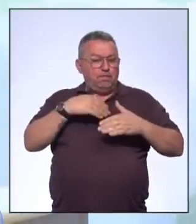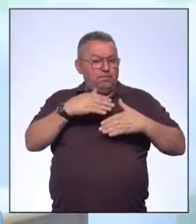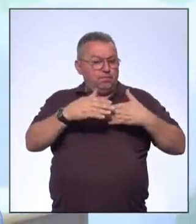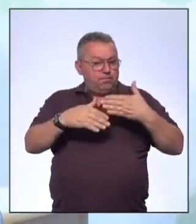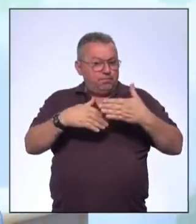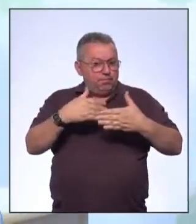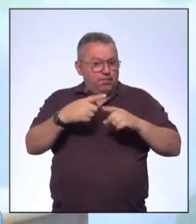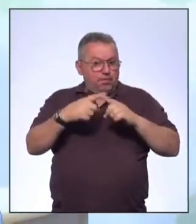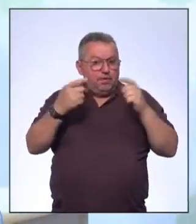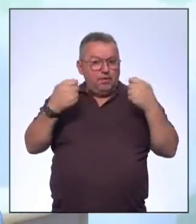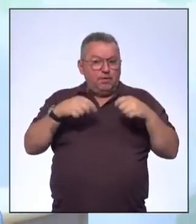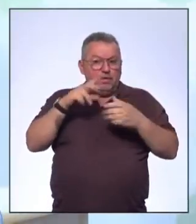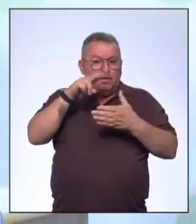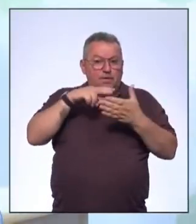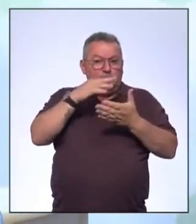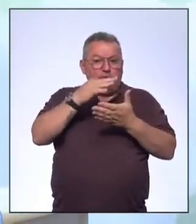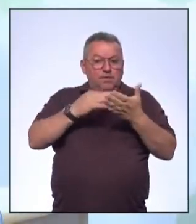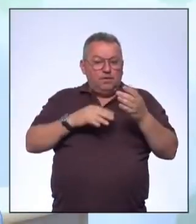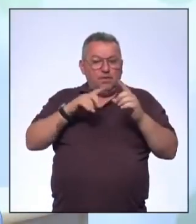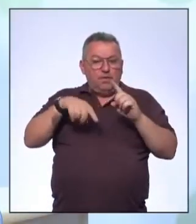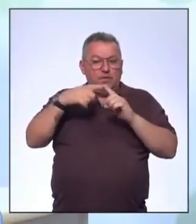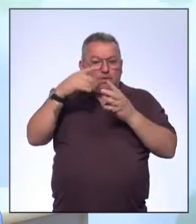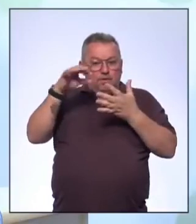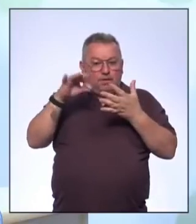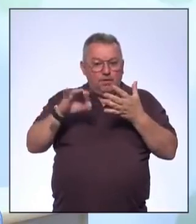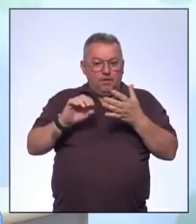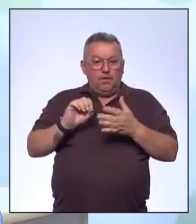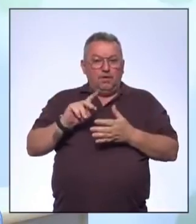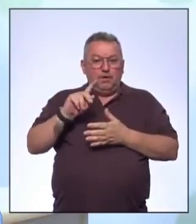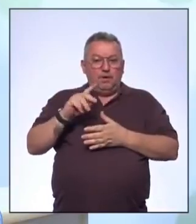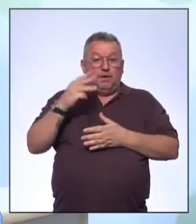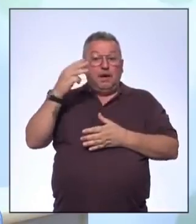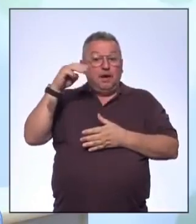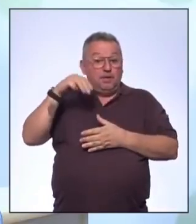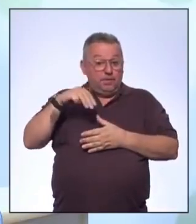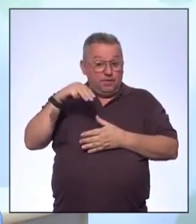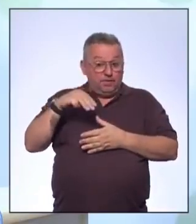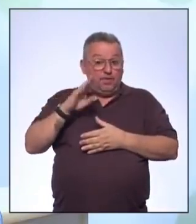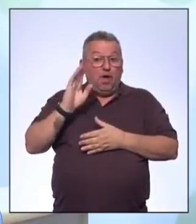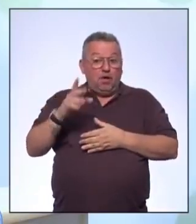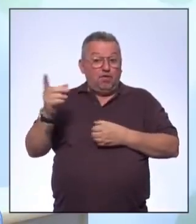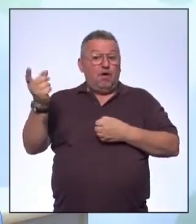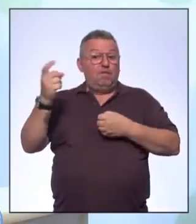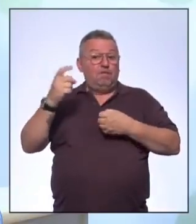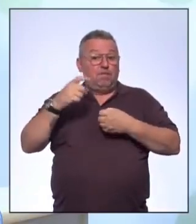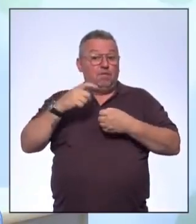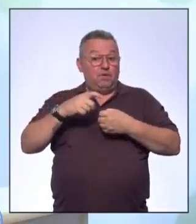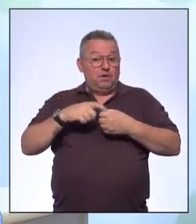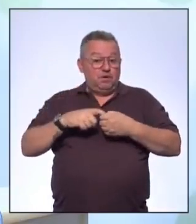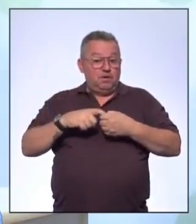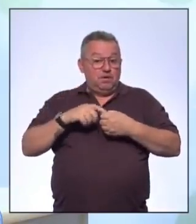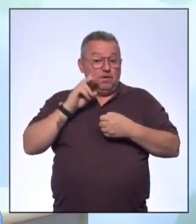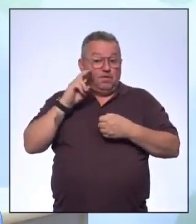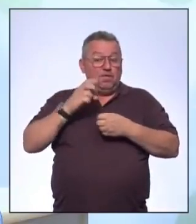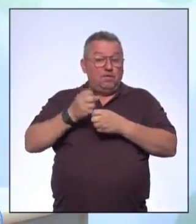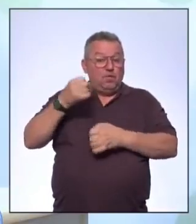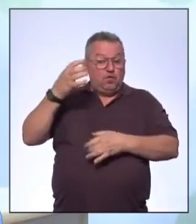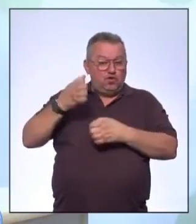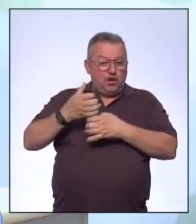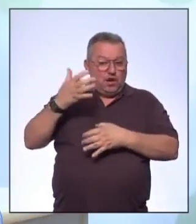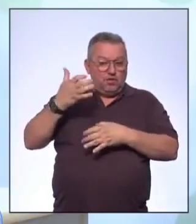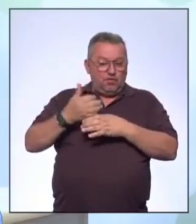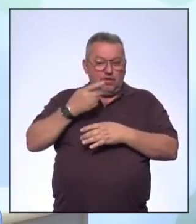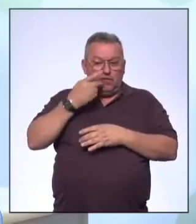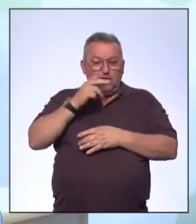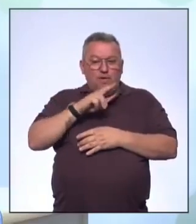desenvolverem, porque vocês precisarão ler com mais detalhe o texto, ok? 3 minutos, já voltamos, bomba aqui o chat, nós vamos